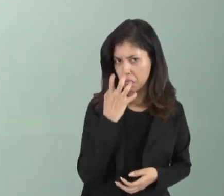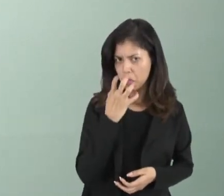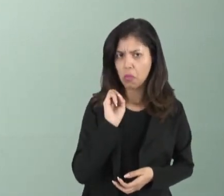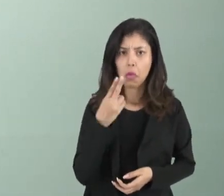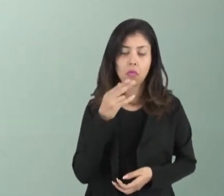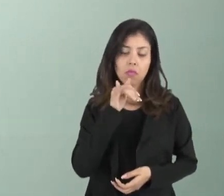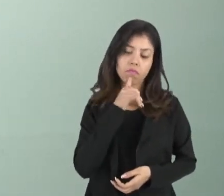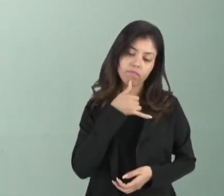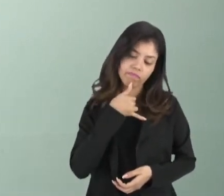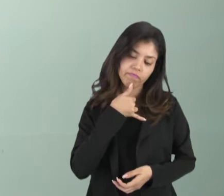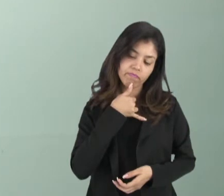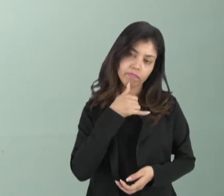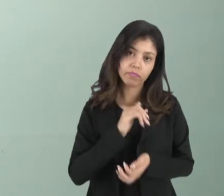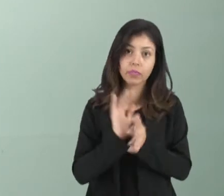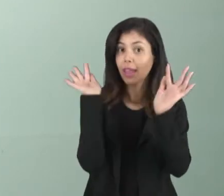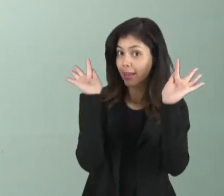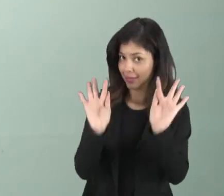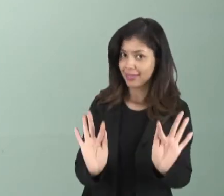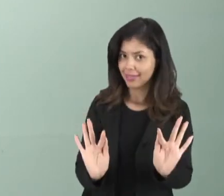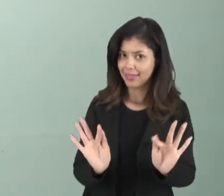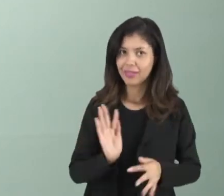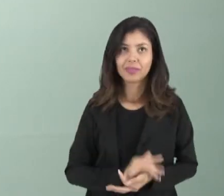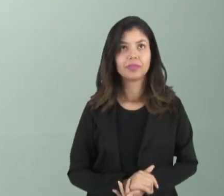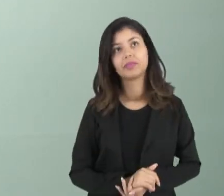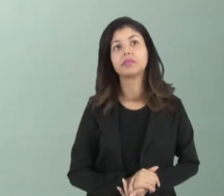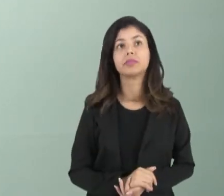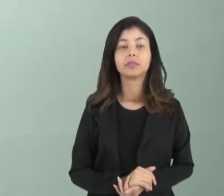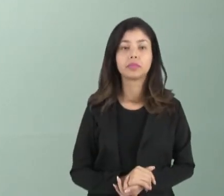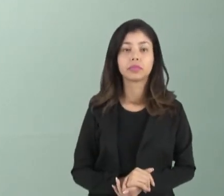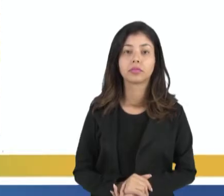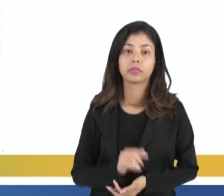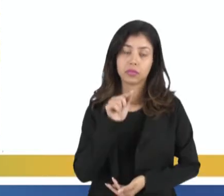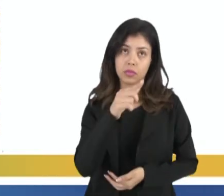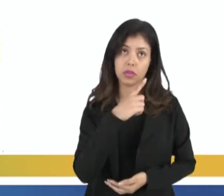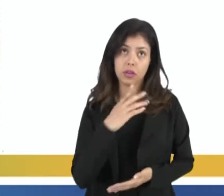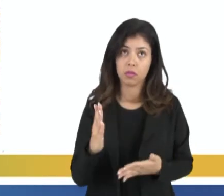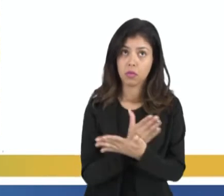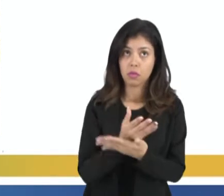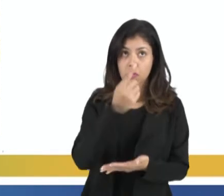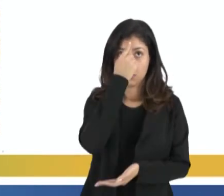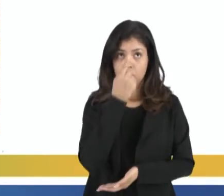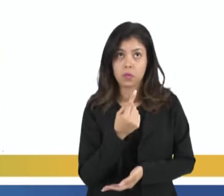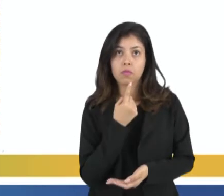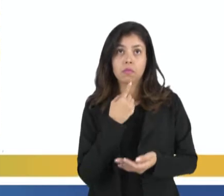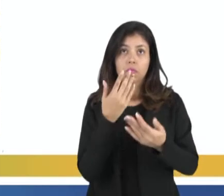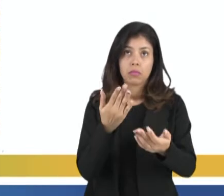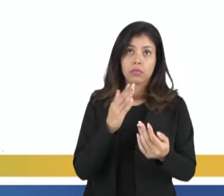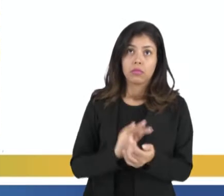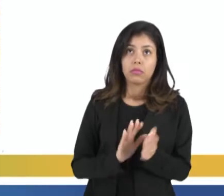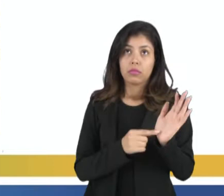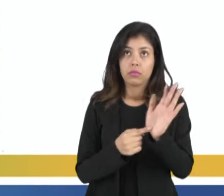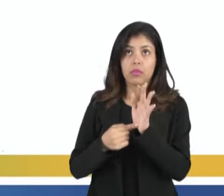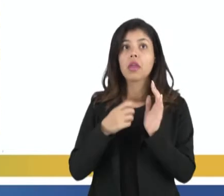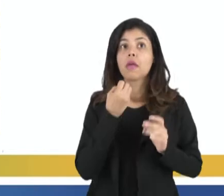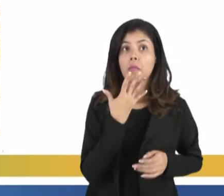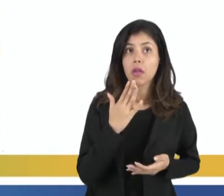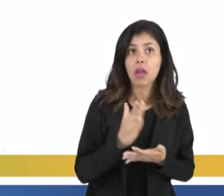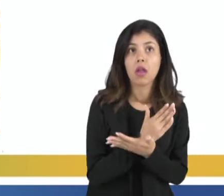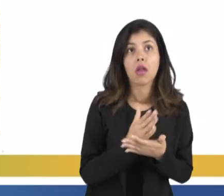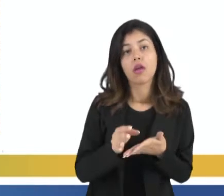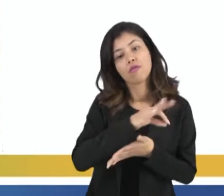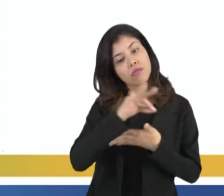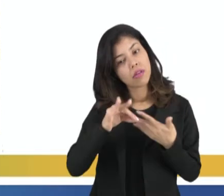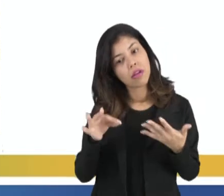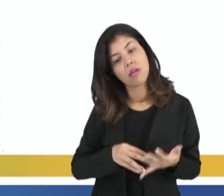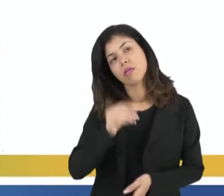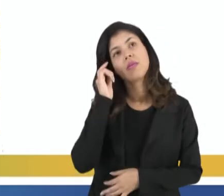ser tristeza, pode ser alegria, tá certo? E aqui nós temos algumas imagens, né, que representam bem alguns elementos